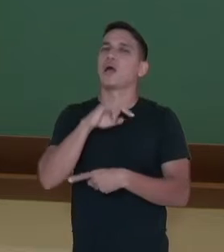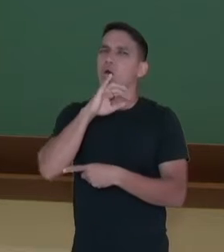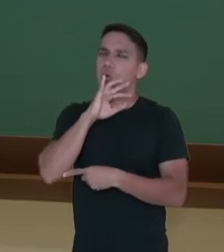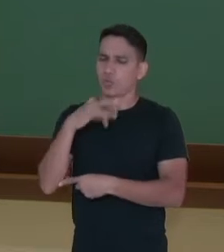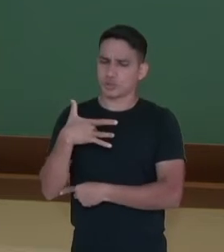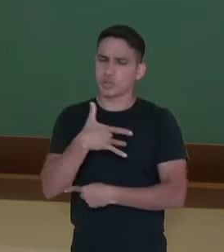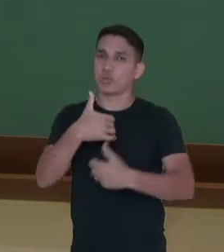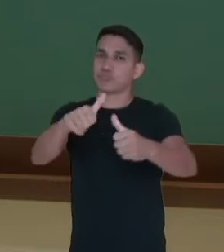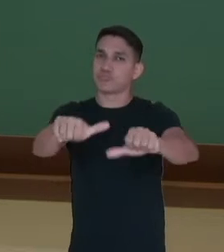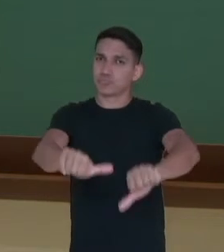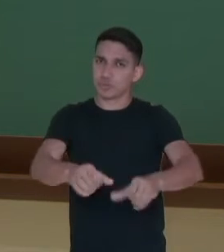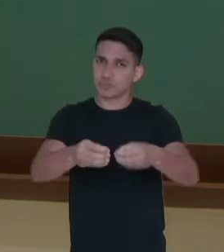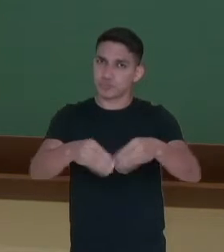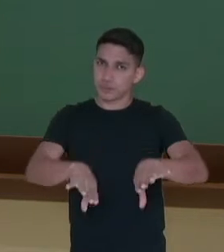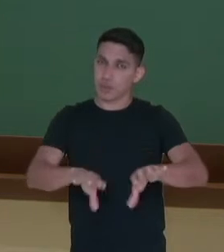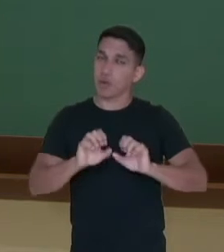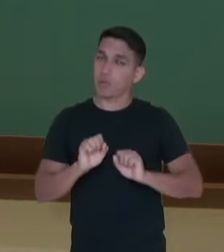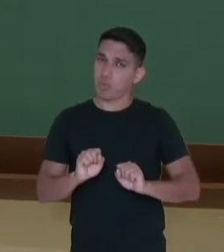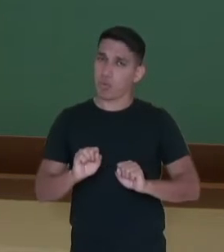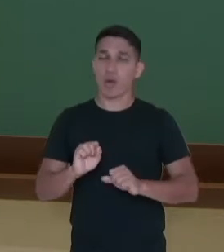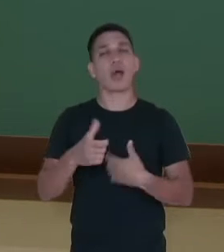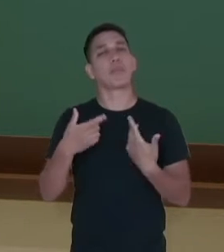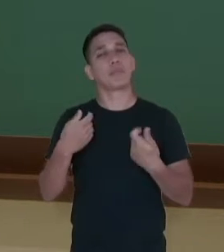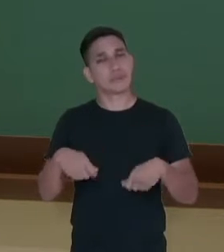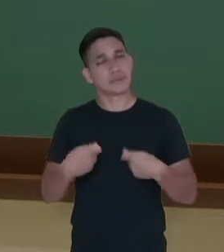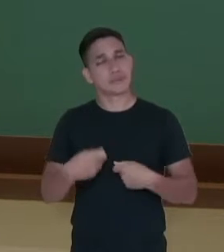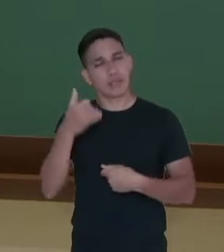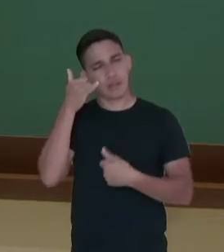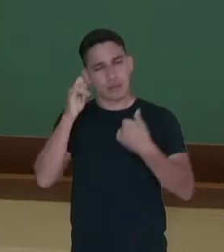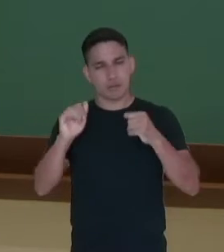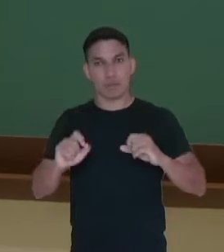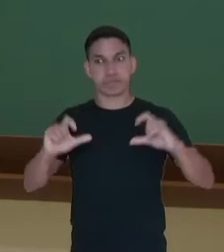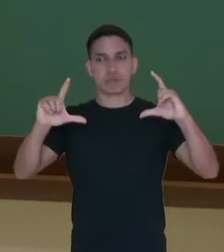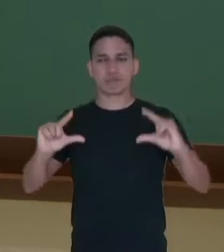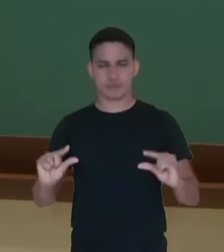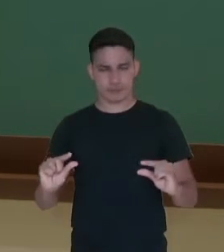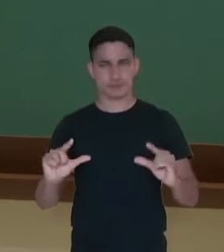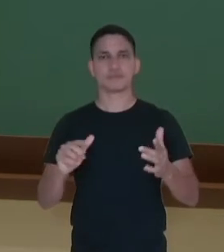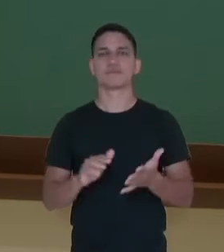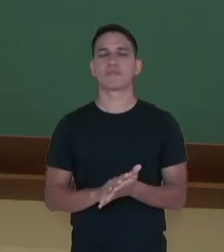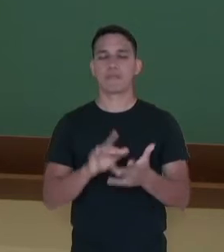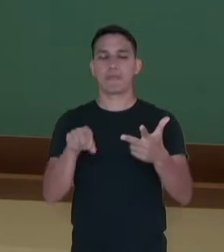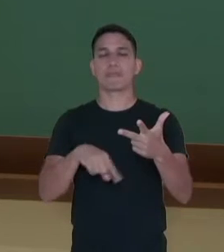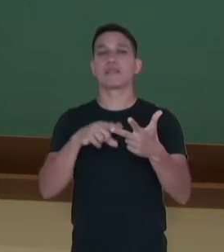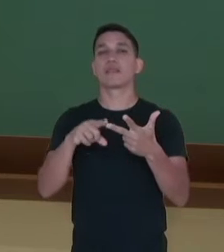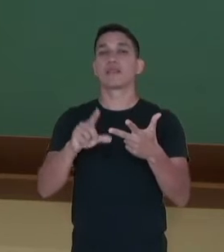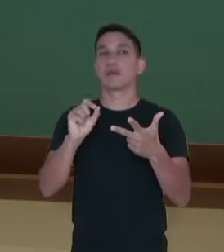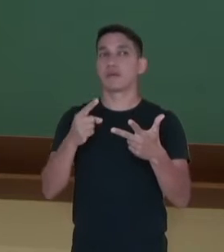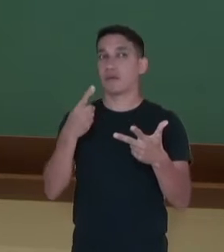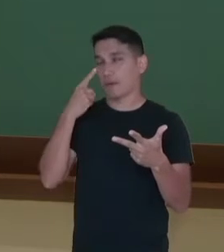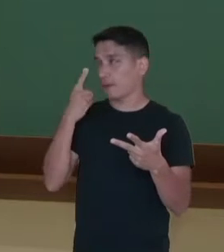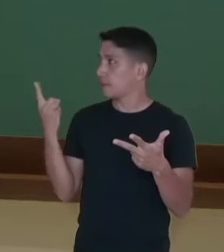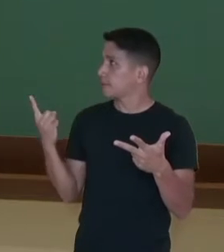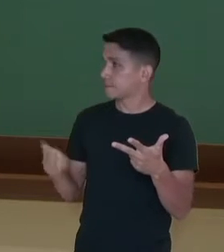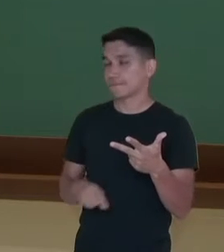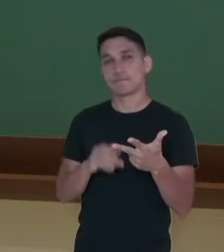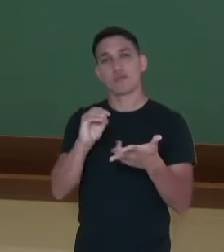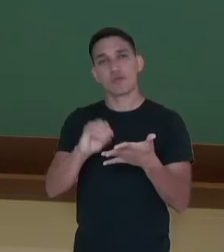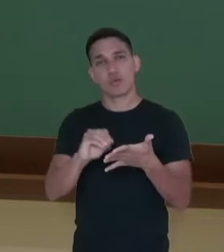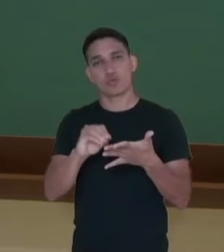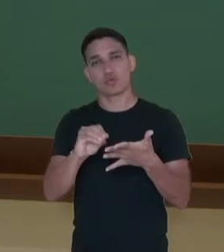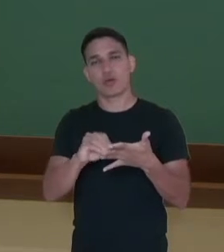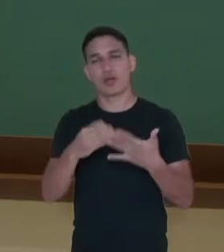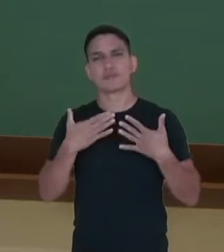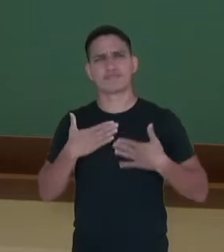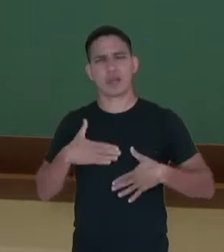sal, né, em excesso, faz mal, tanto doce quanto sal. No descansar, ou seja, falta de descanso. Beber álcool,